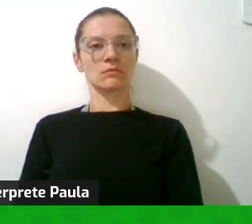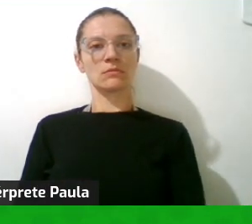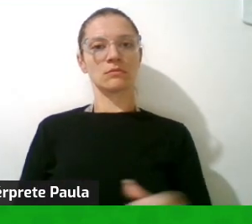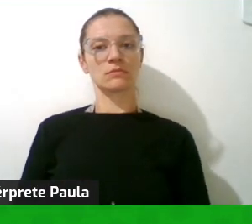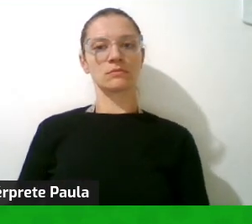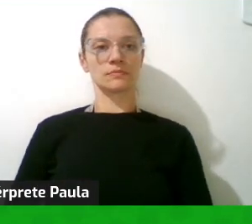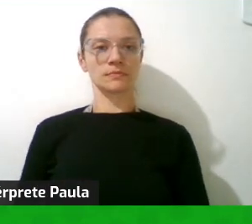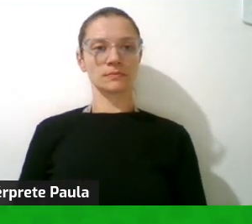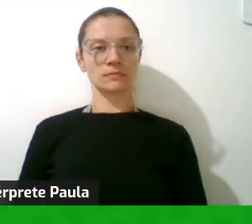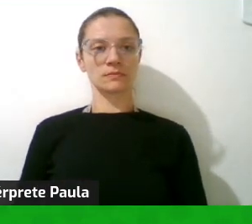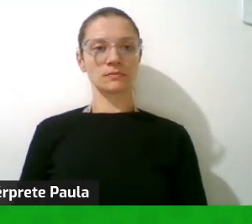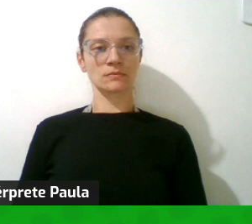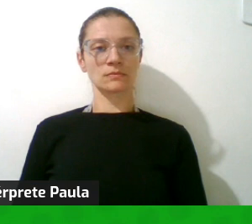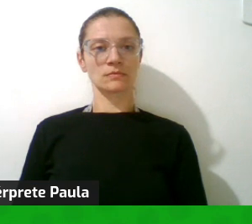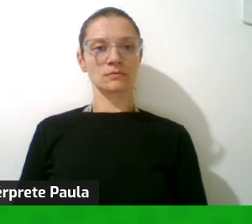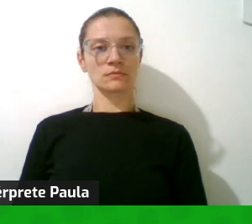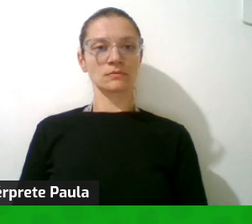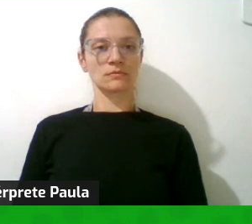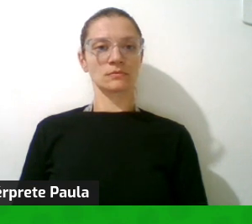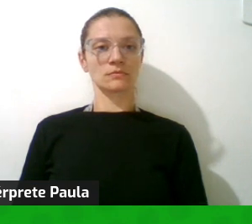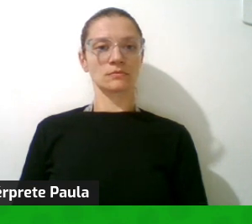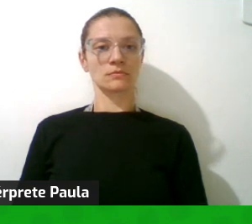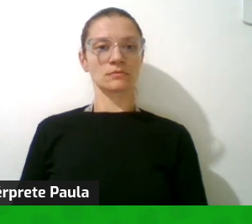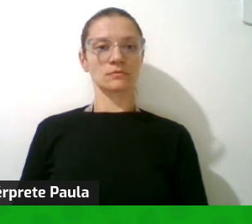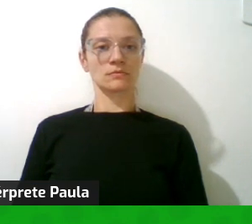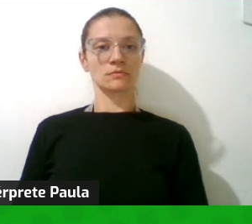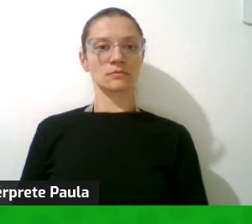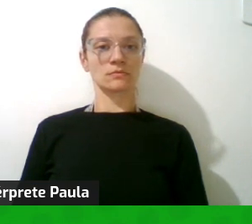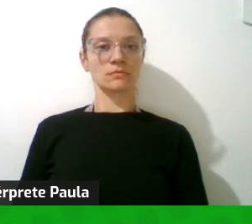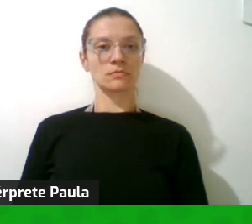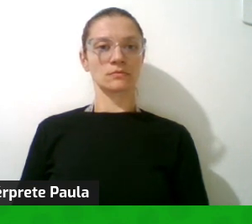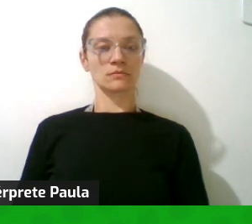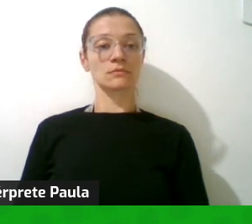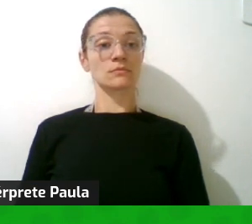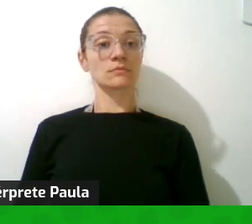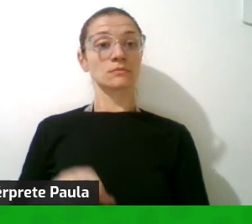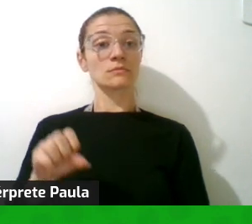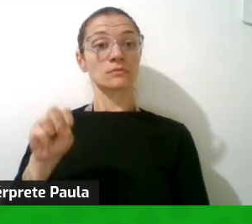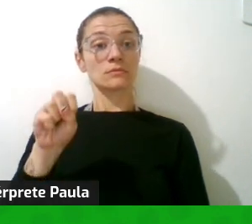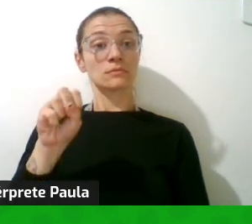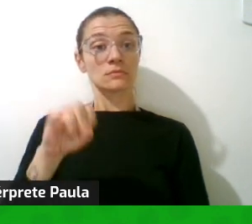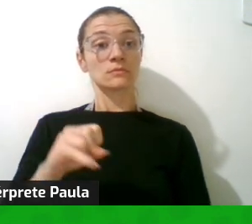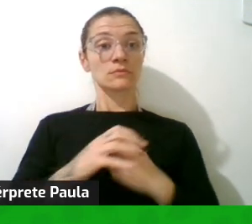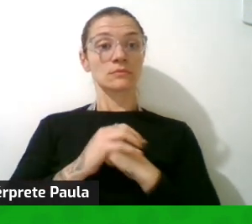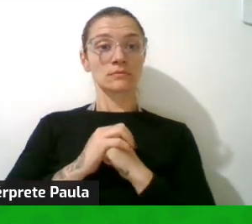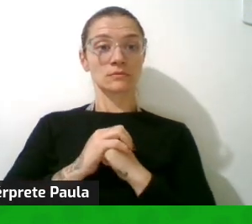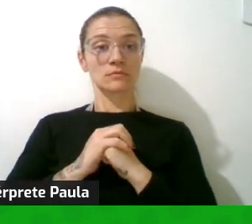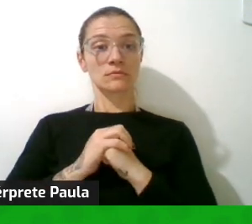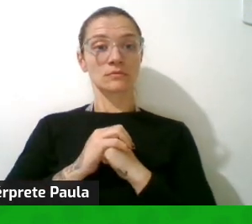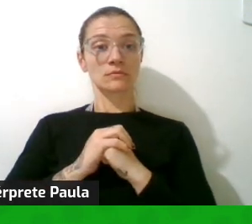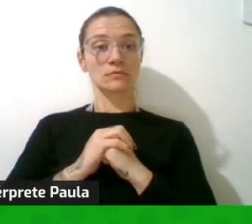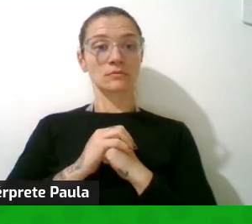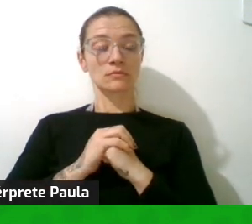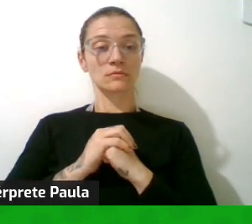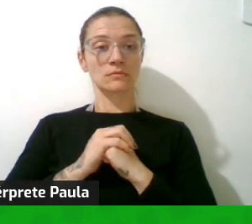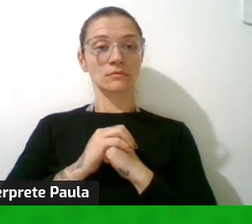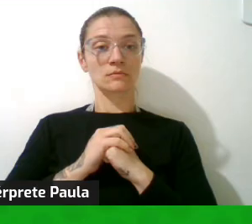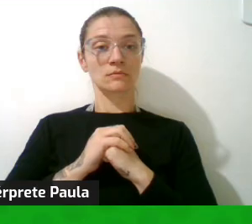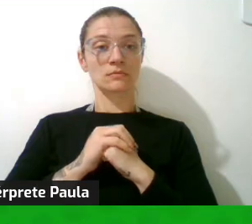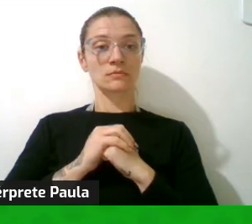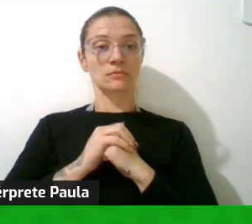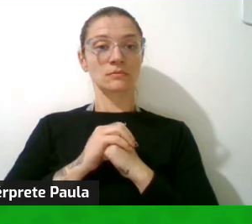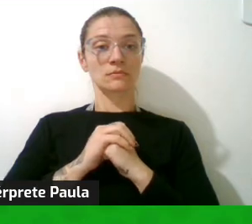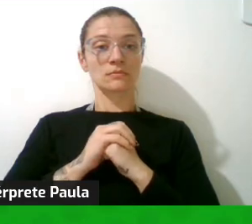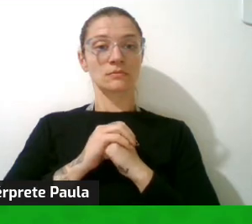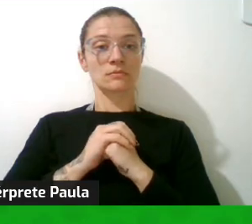Ok. Como que a gente vai trabalhar com ele, então? Qual que é uma boa maneira de se organizar? Para você não ficar tudo muito poluído